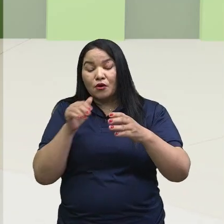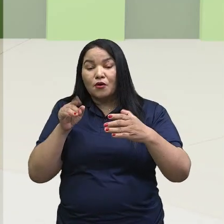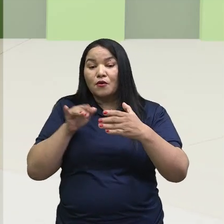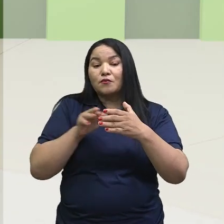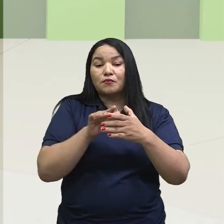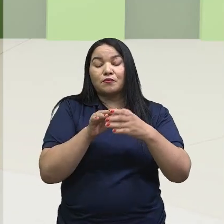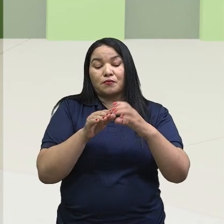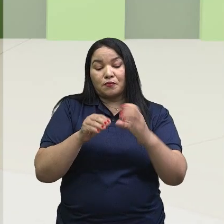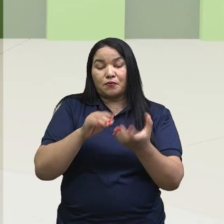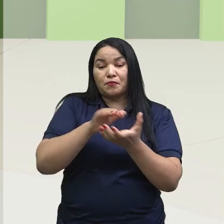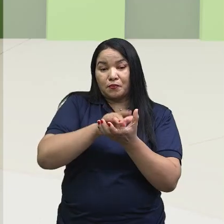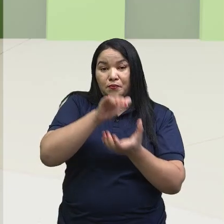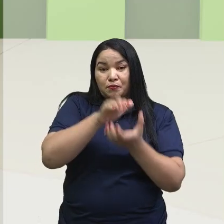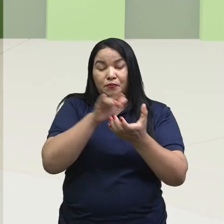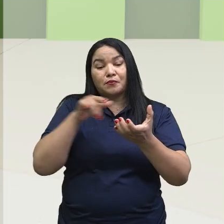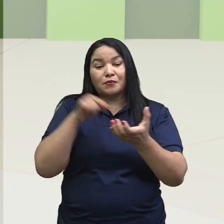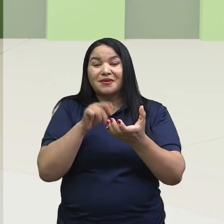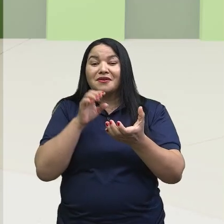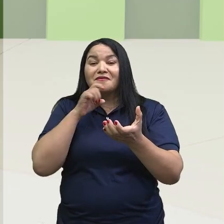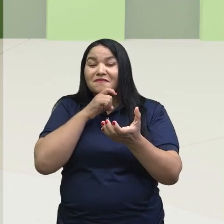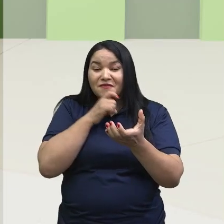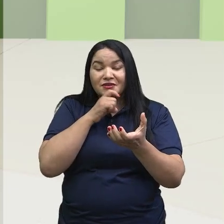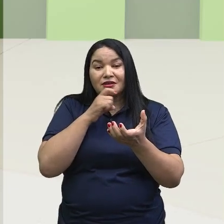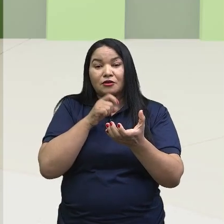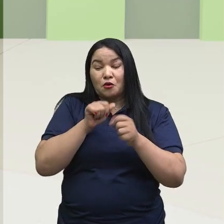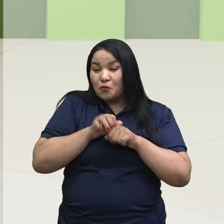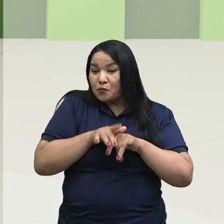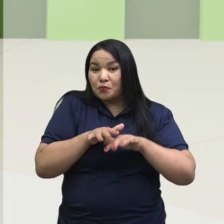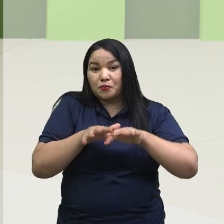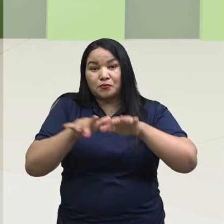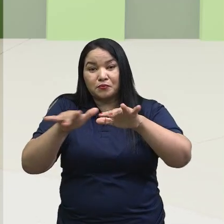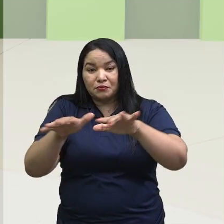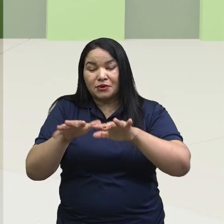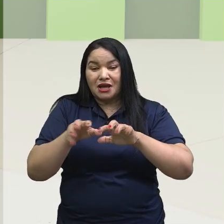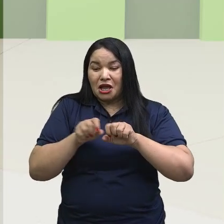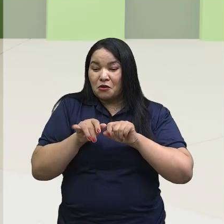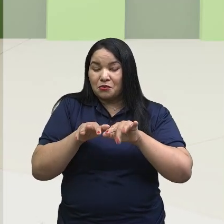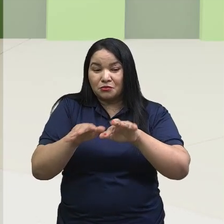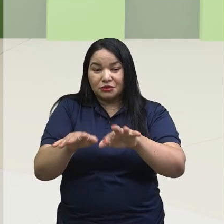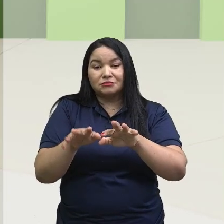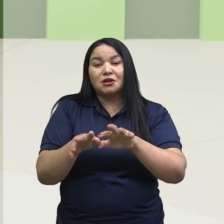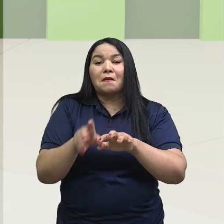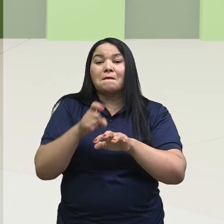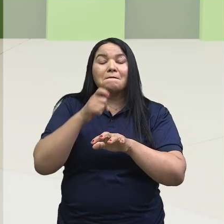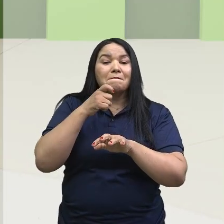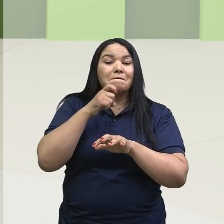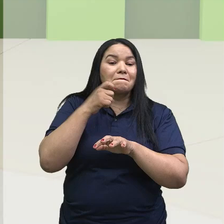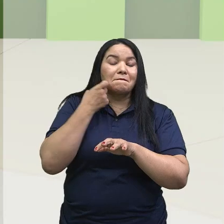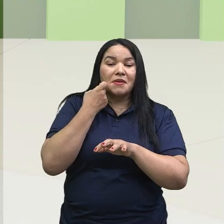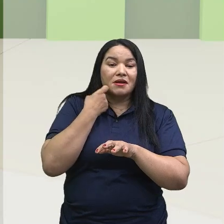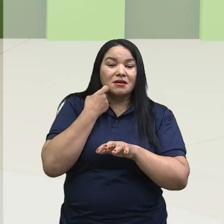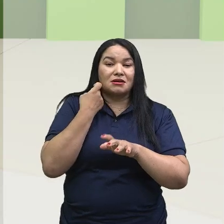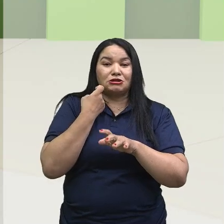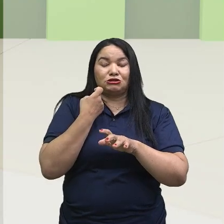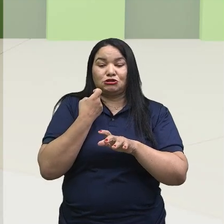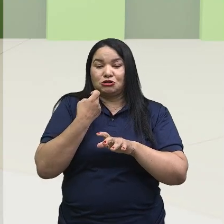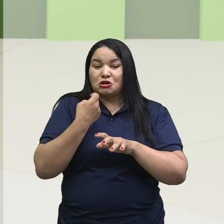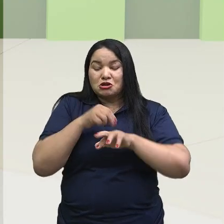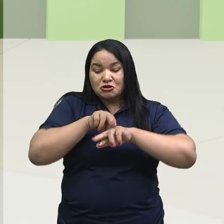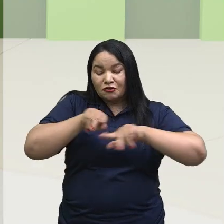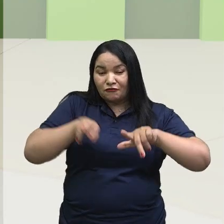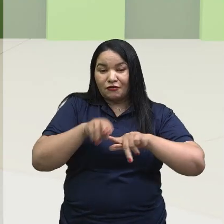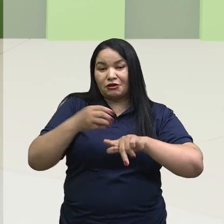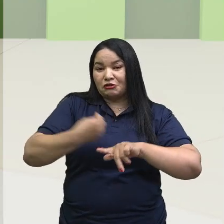oceano. Isso levantou preocupações sobre a contaminação de peixes e frutos do mar, que, claro, o Japão está